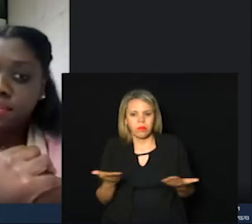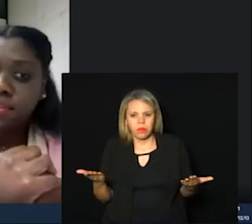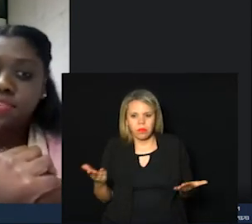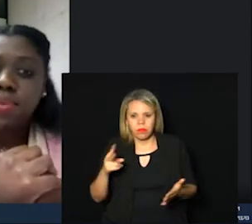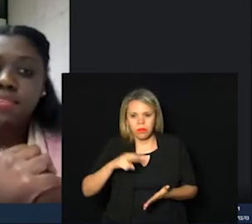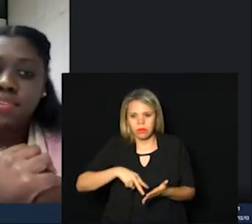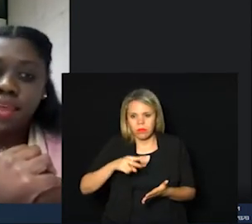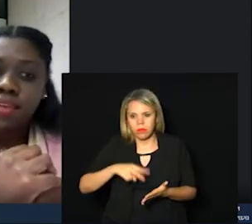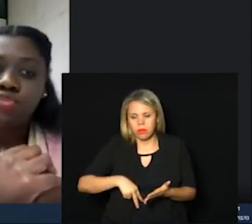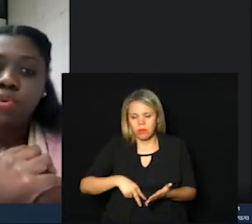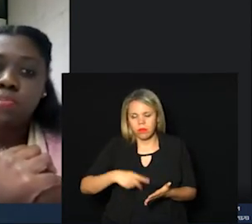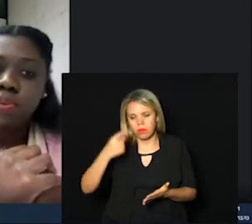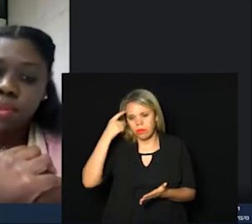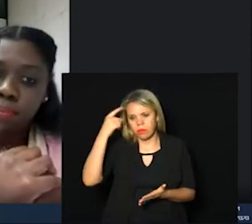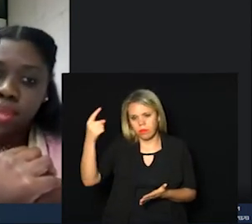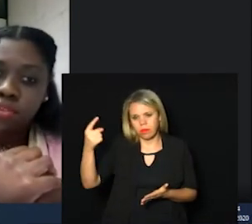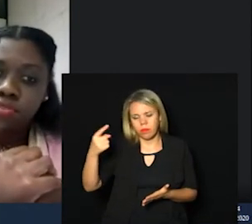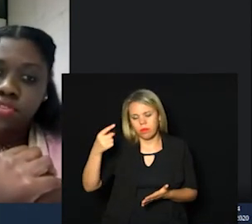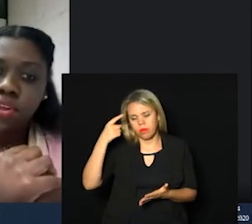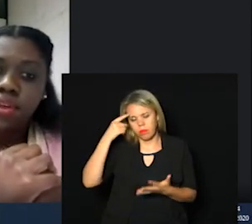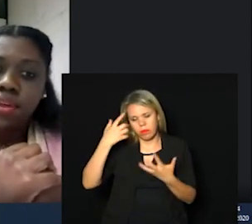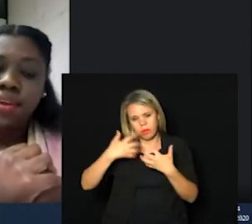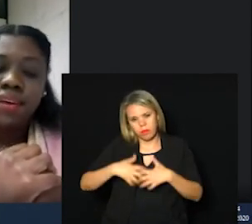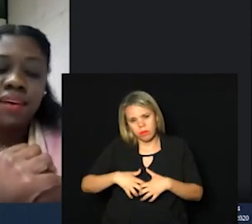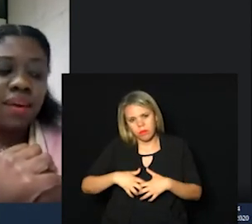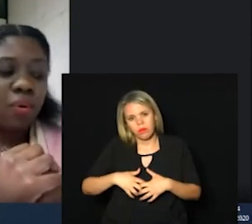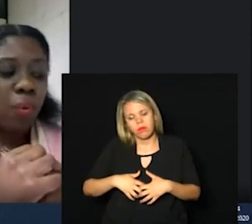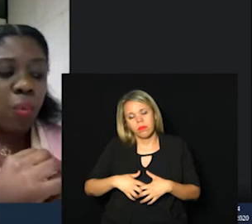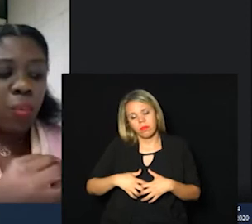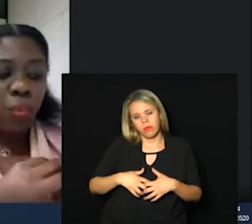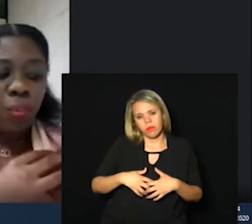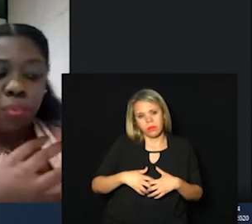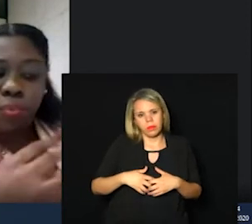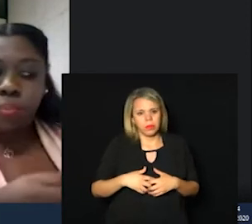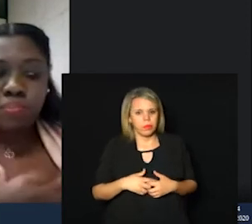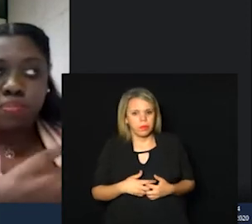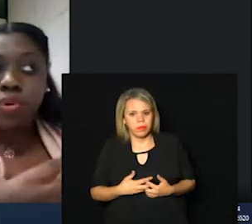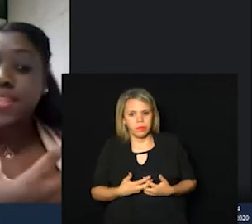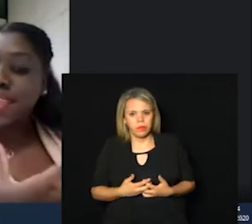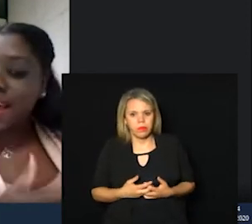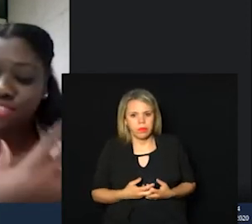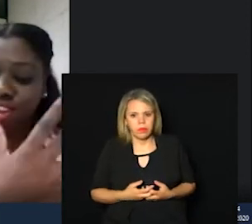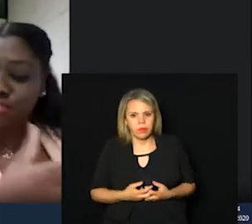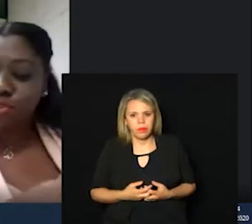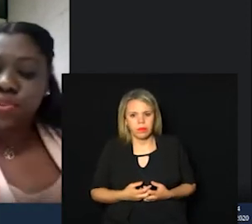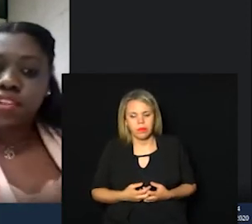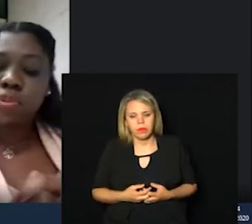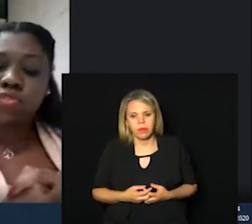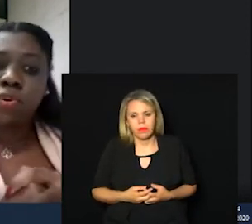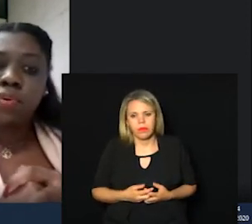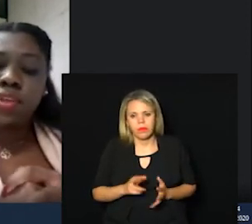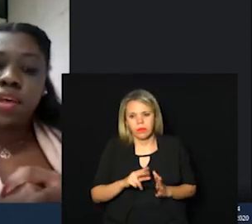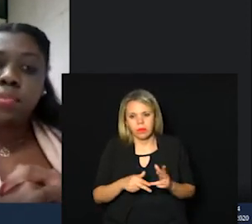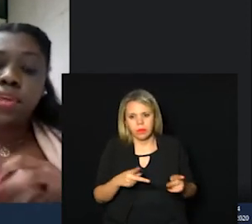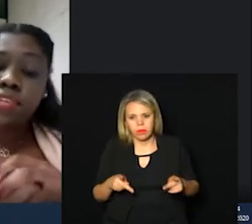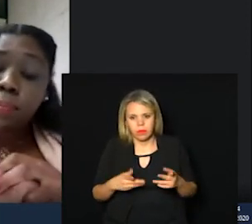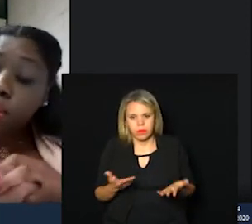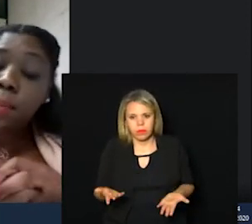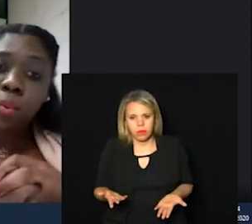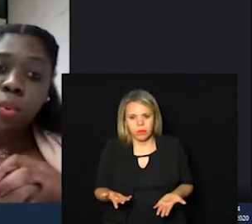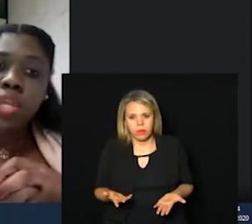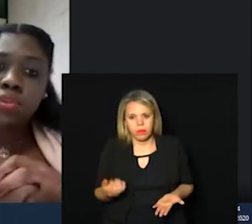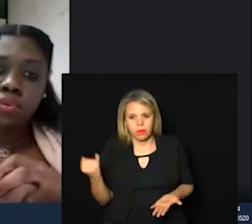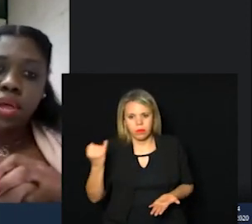lerem as minhas ideias, os meus pensamentos, com prioridade aí de outras pessoas, porque